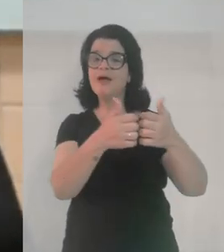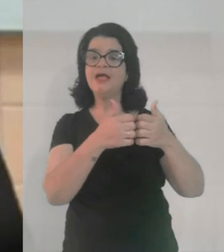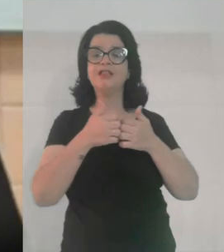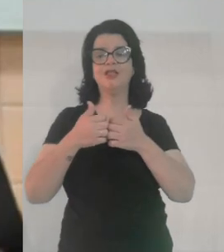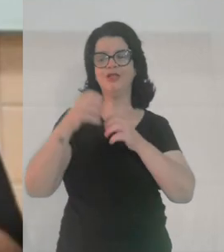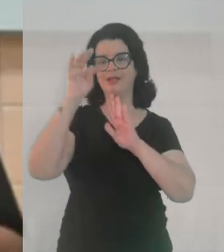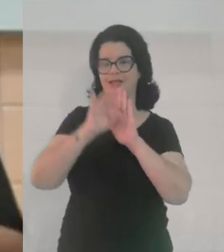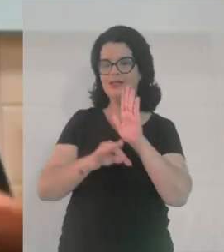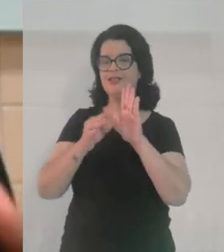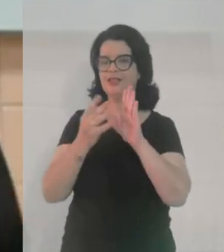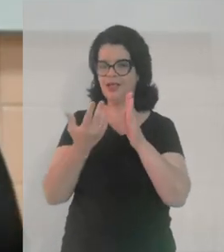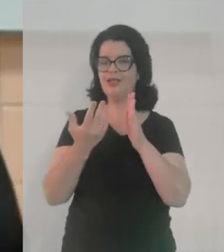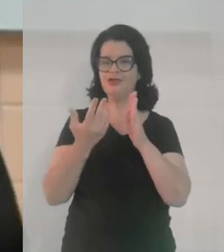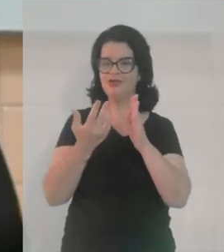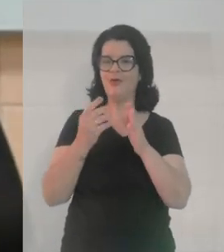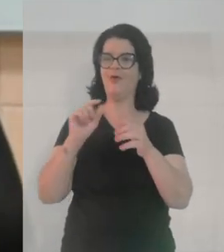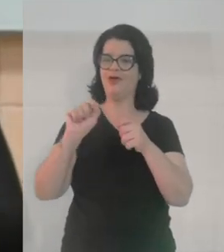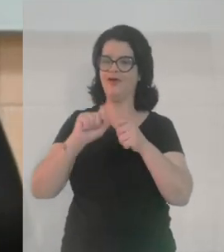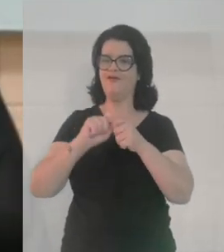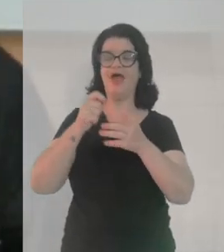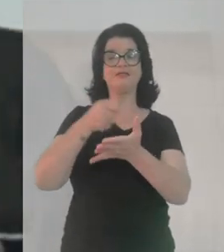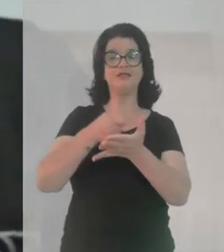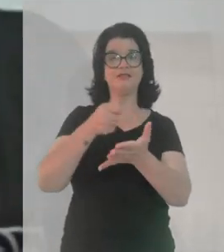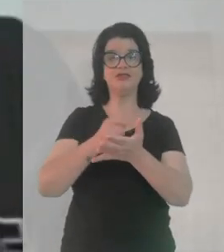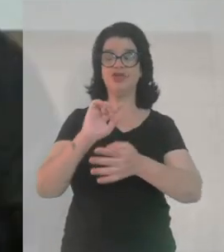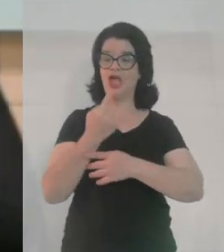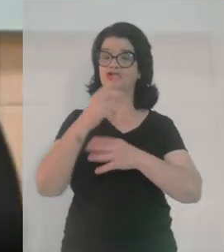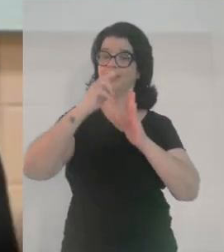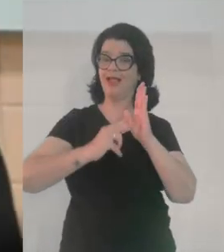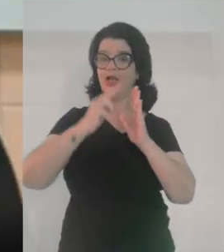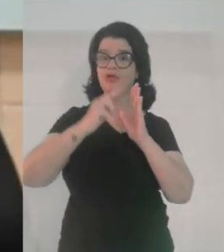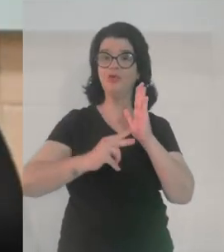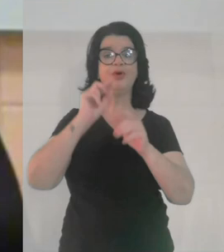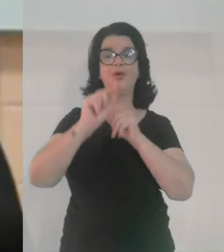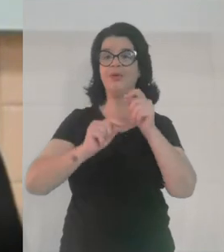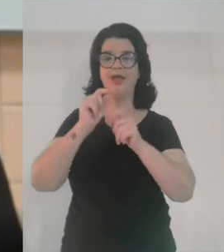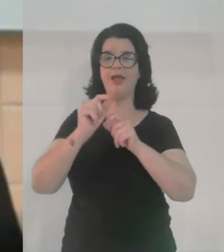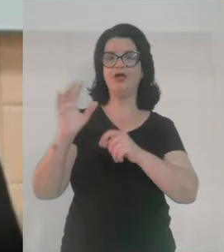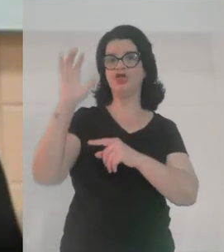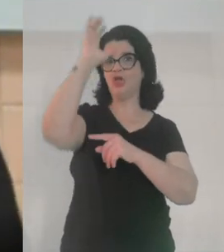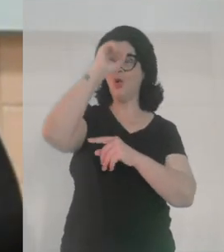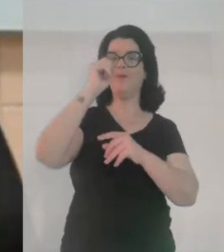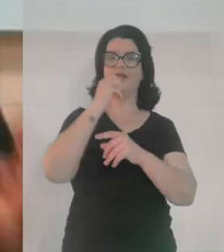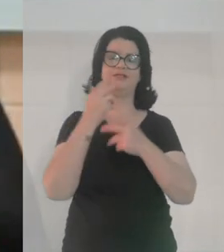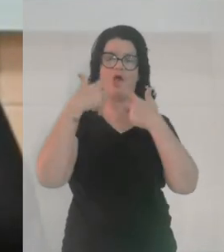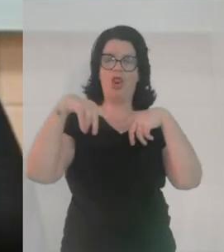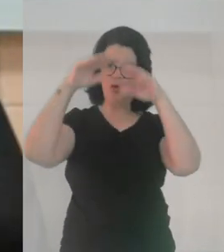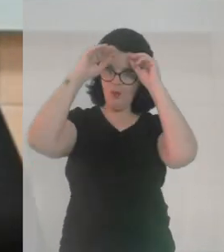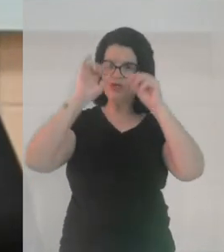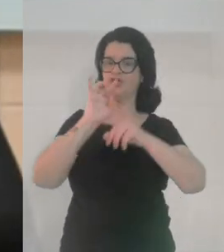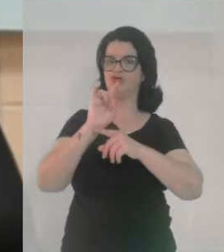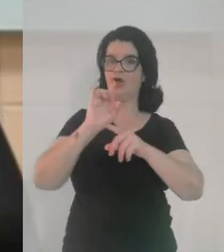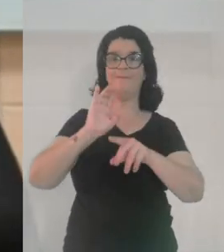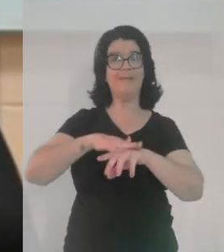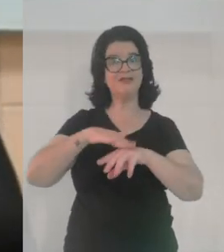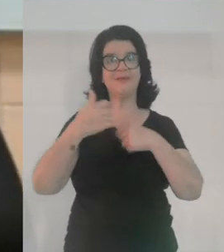né, que nos exige, muitas vezes, muito mais que uma compreensão linguística. Espero ajudar